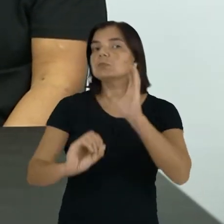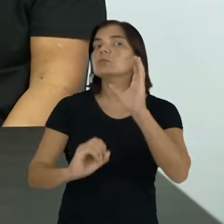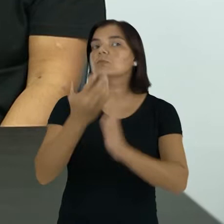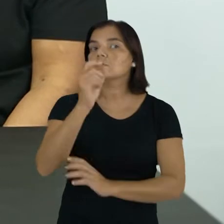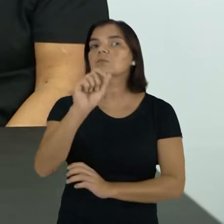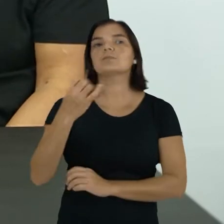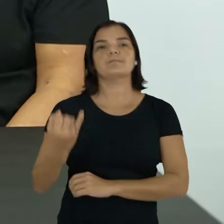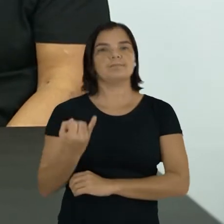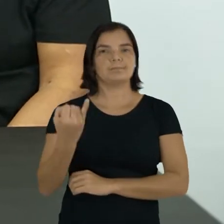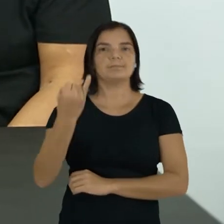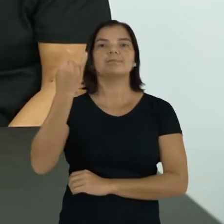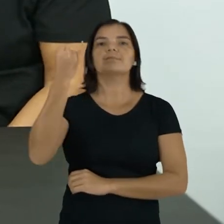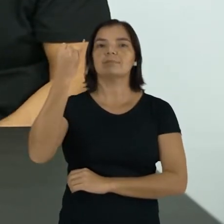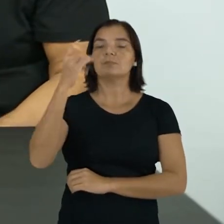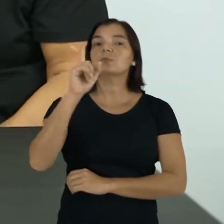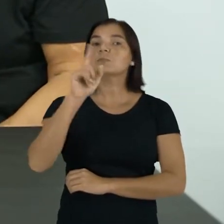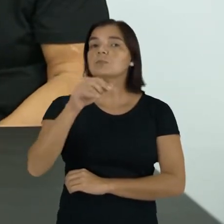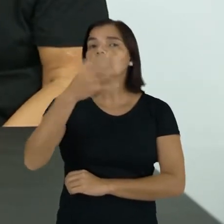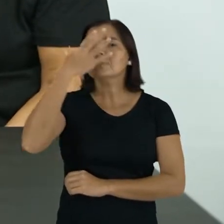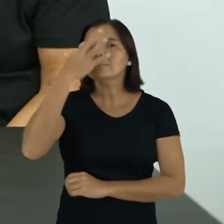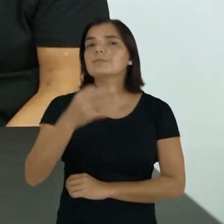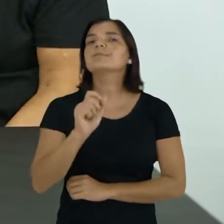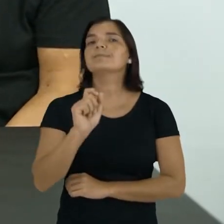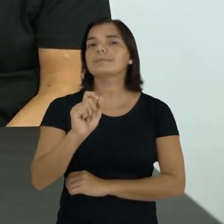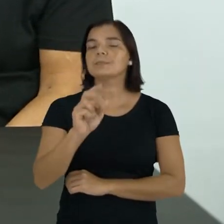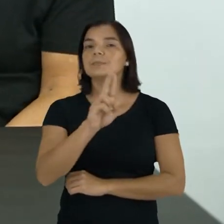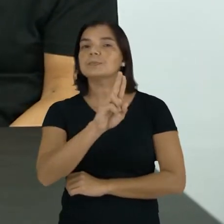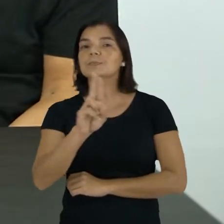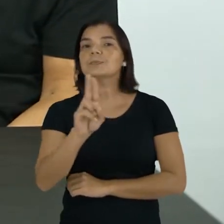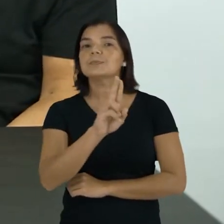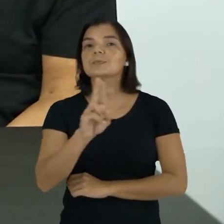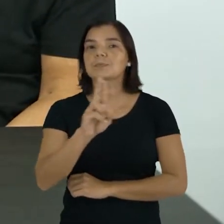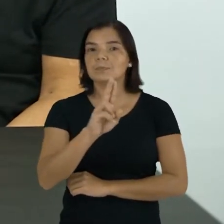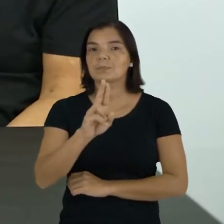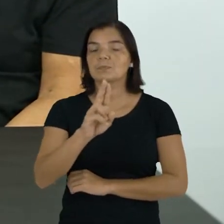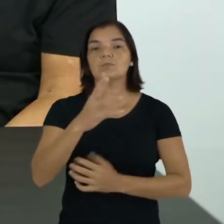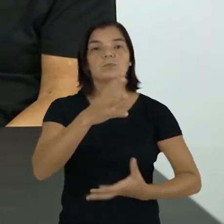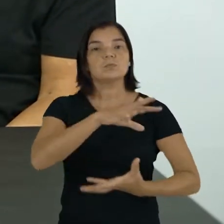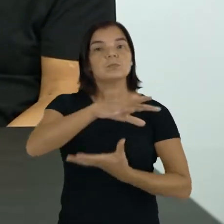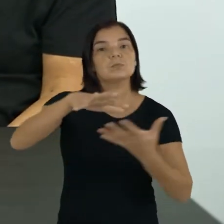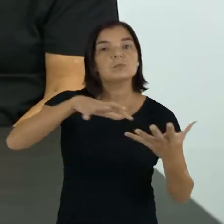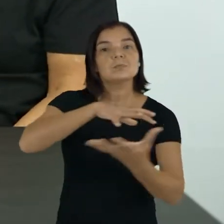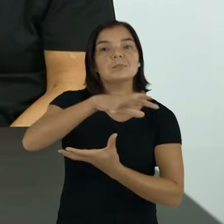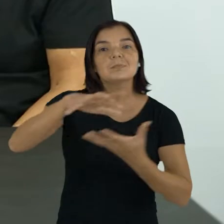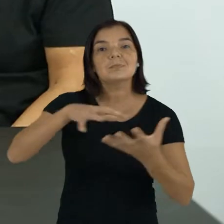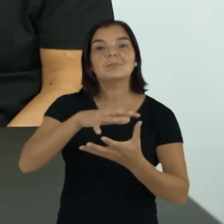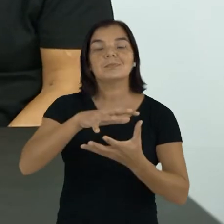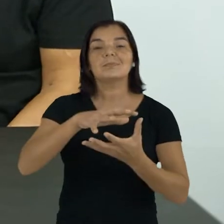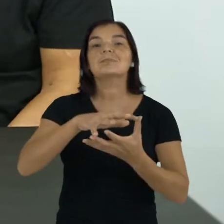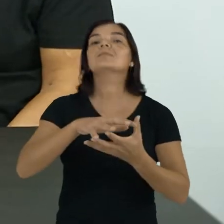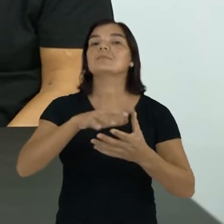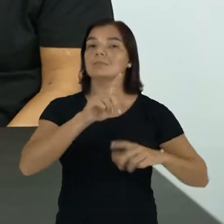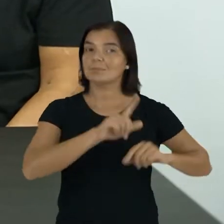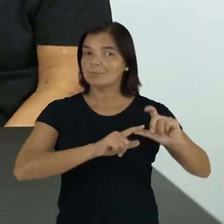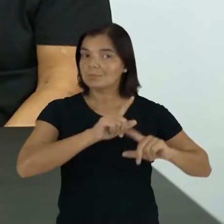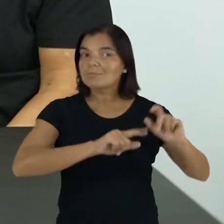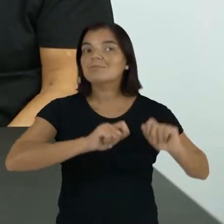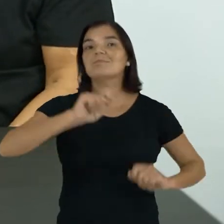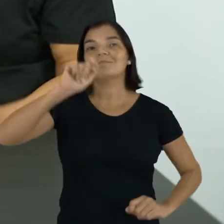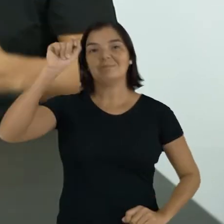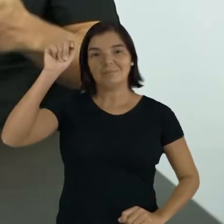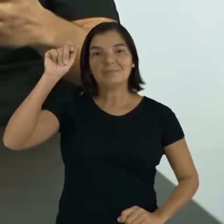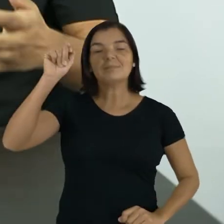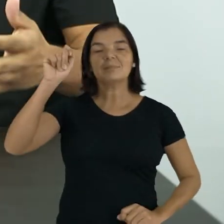muito importante, que é justamente o que nós chamamos de a Revolução Acreana. No ano de